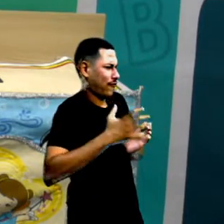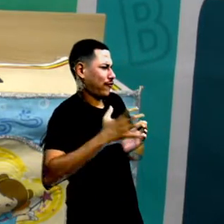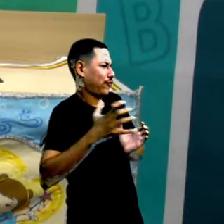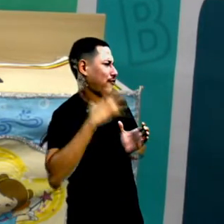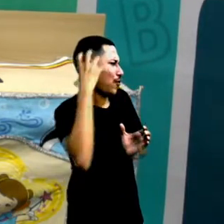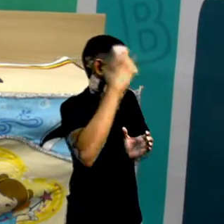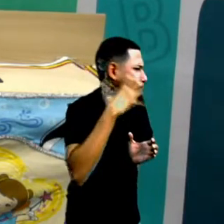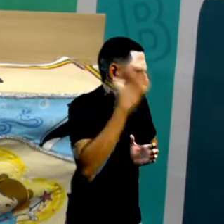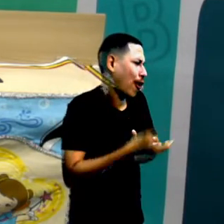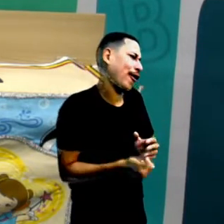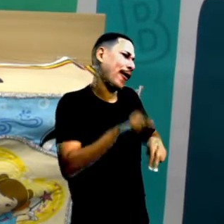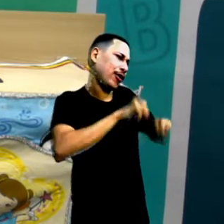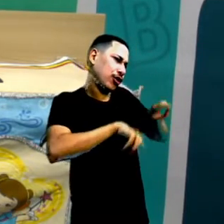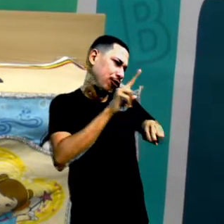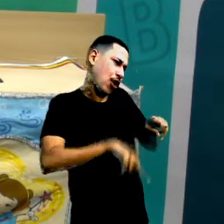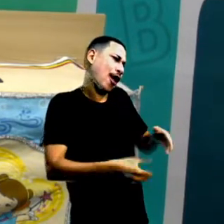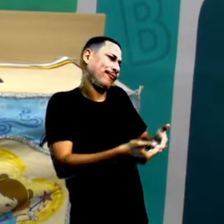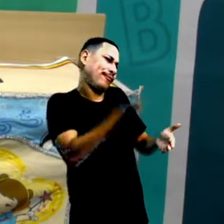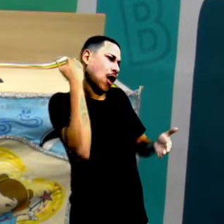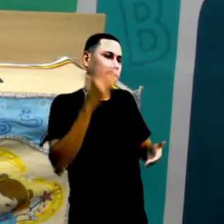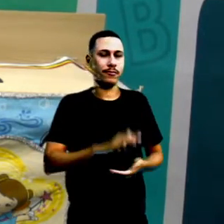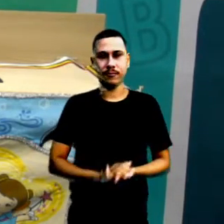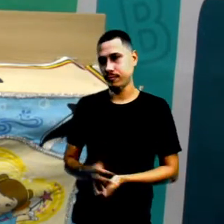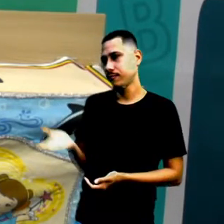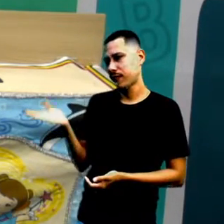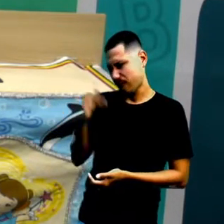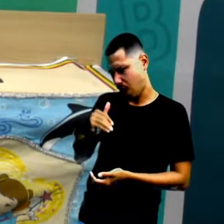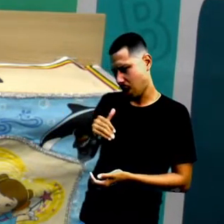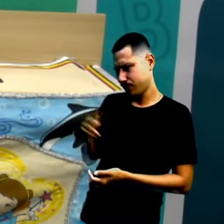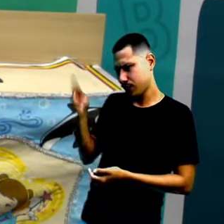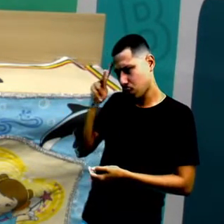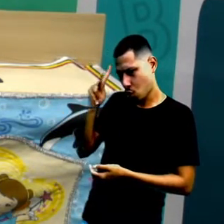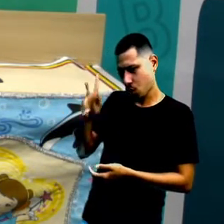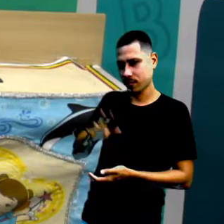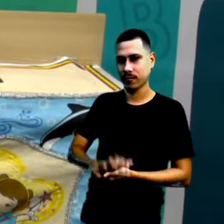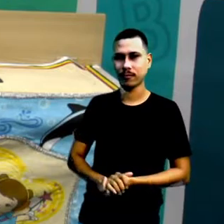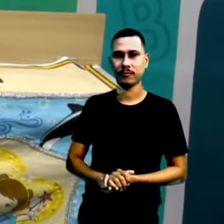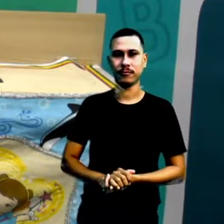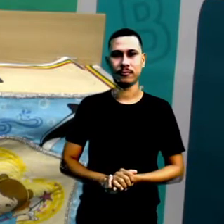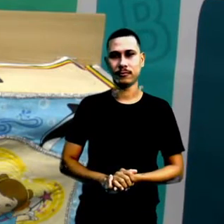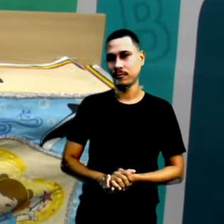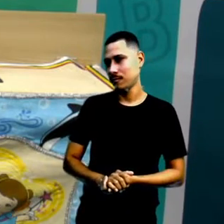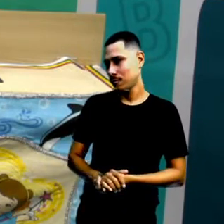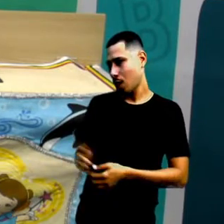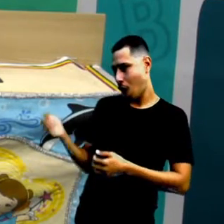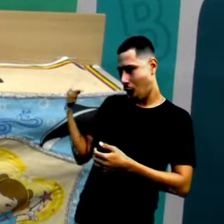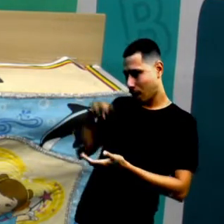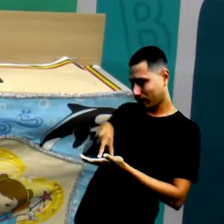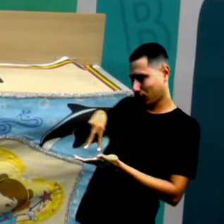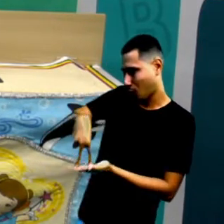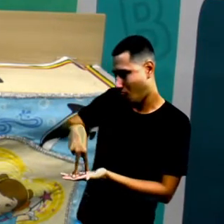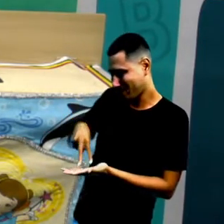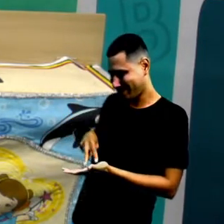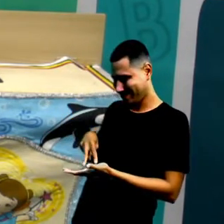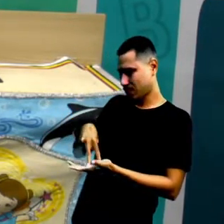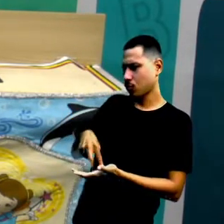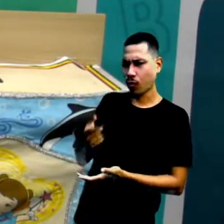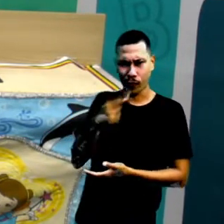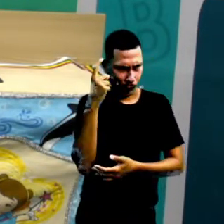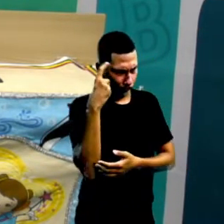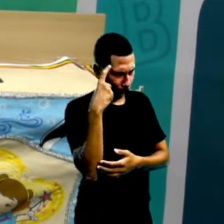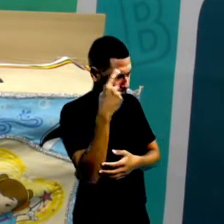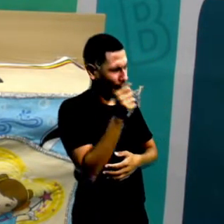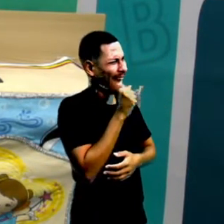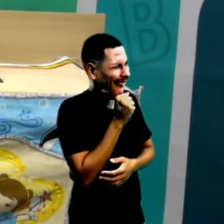João certo vamos para a nossa história vamos lá Tu ainda tá pensando na quadrilha